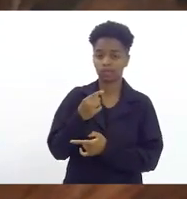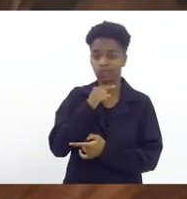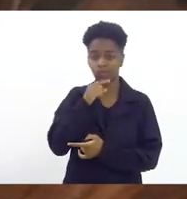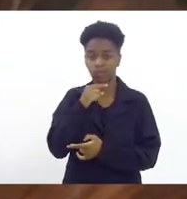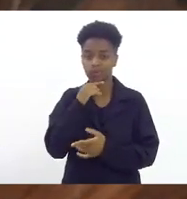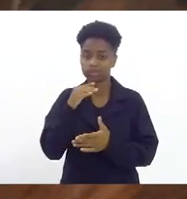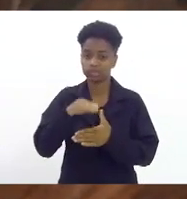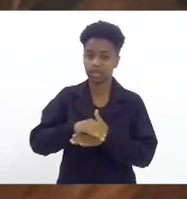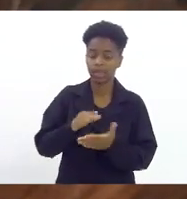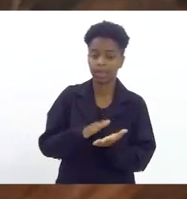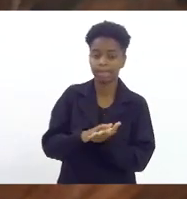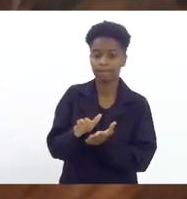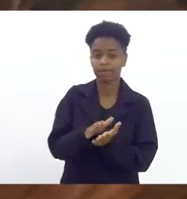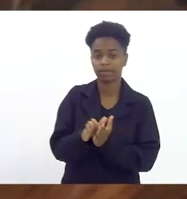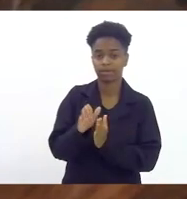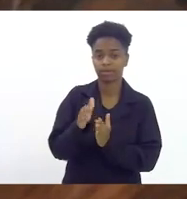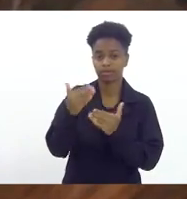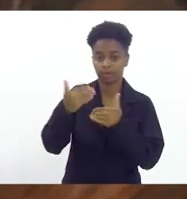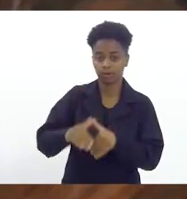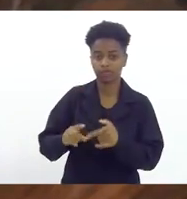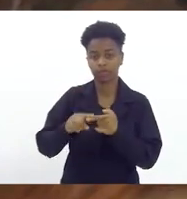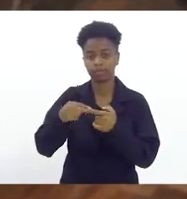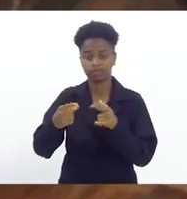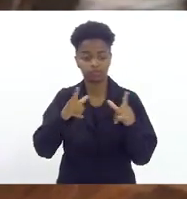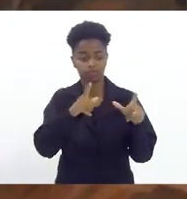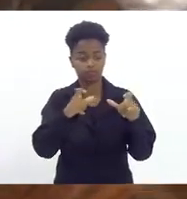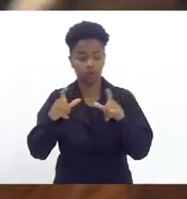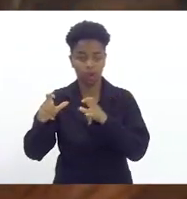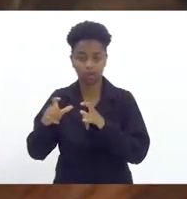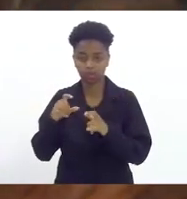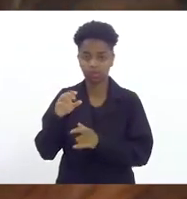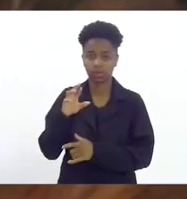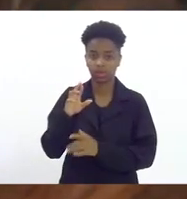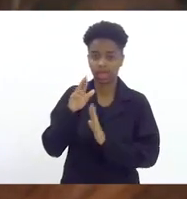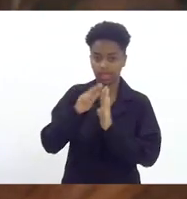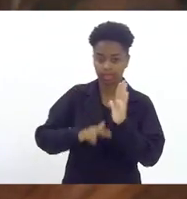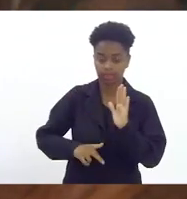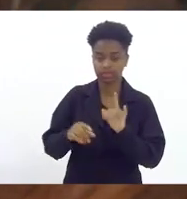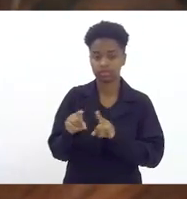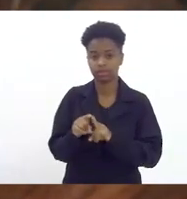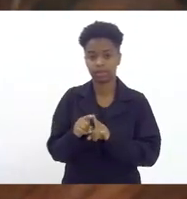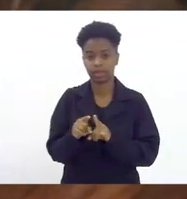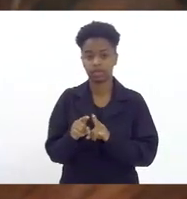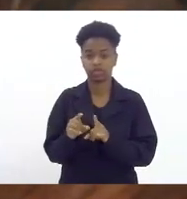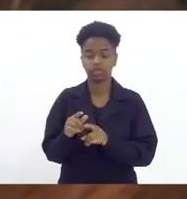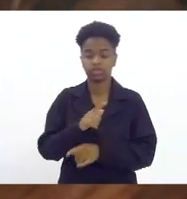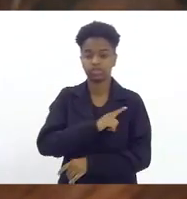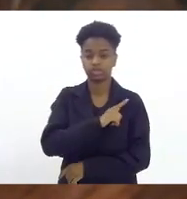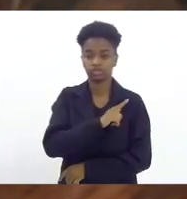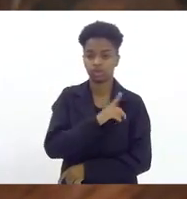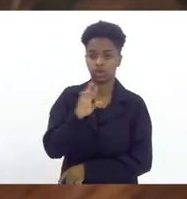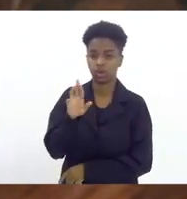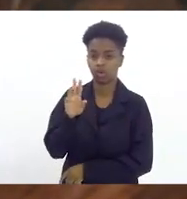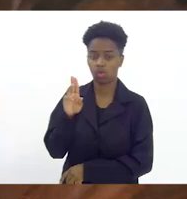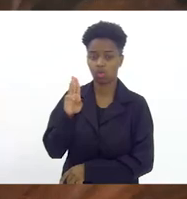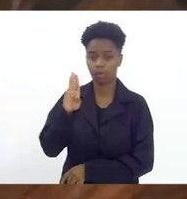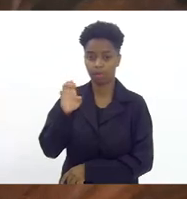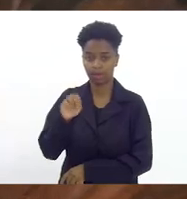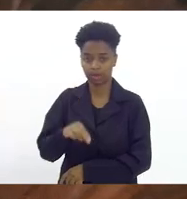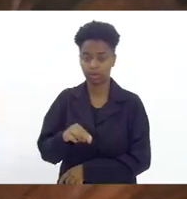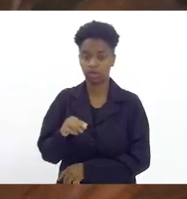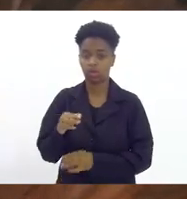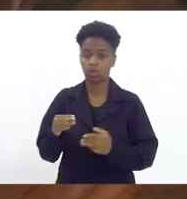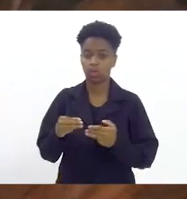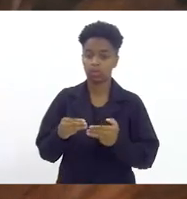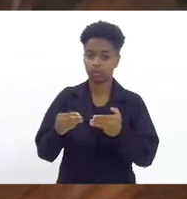as provas uma foto da redação foi vazada e durante a gestão do ventral é o MEC anunciou o congelamento